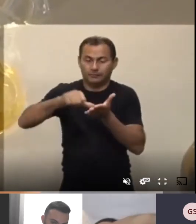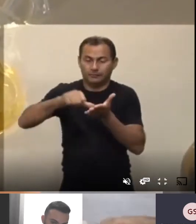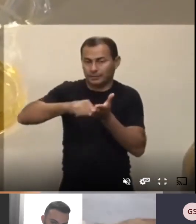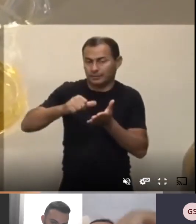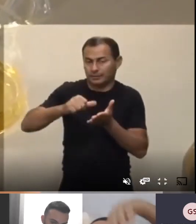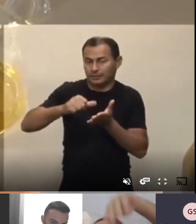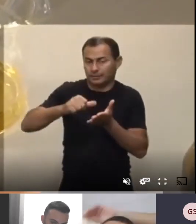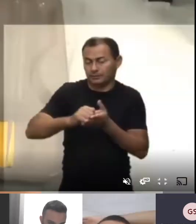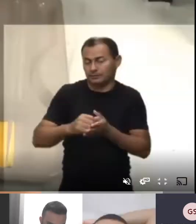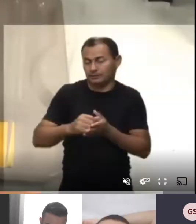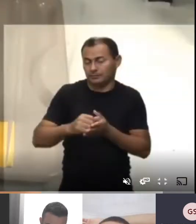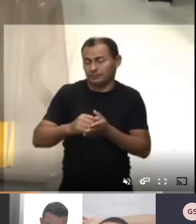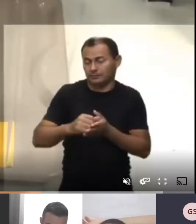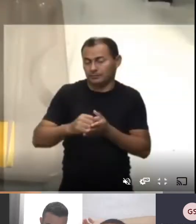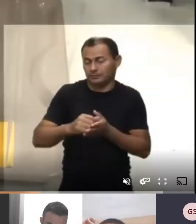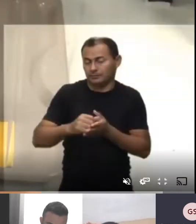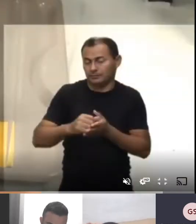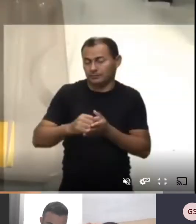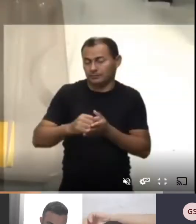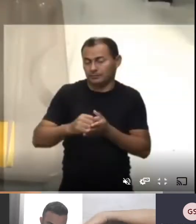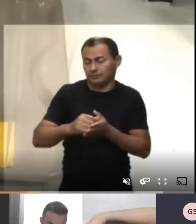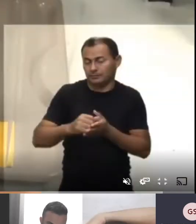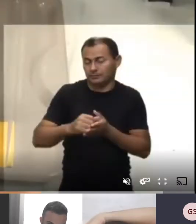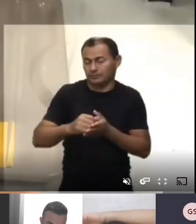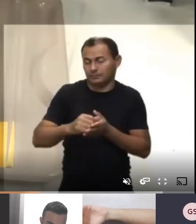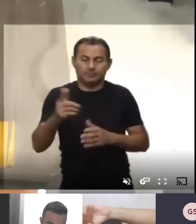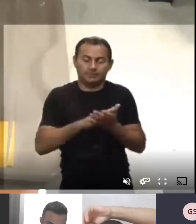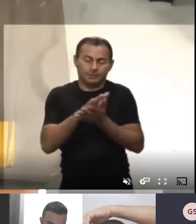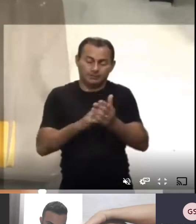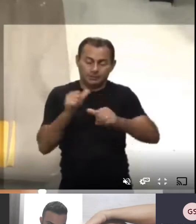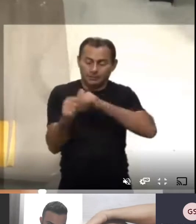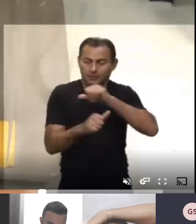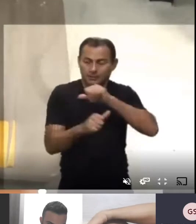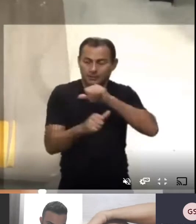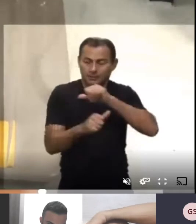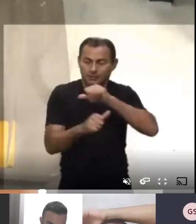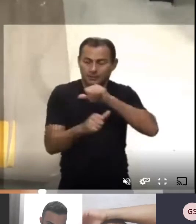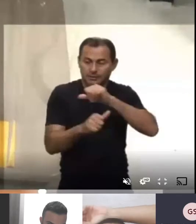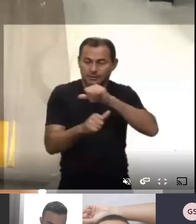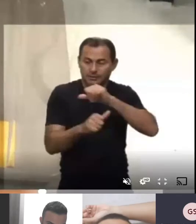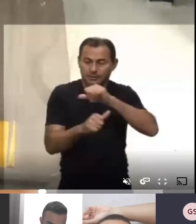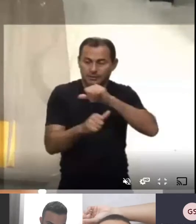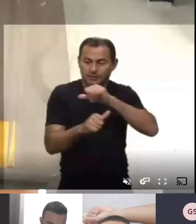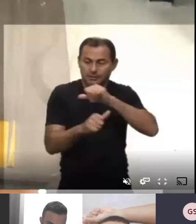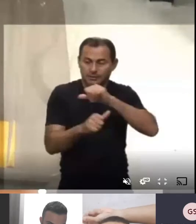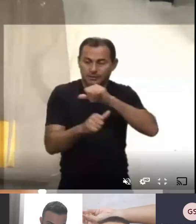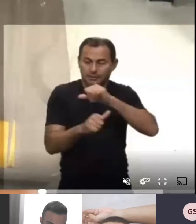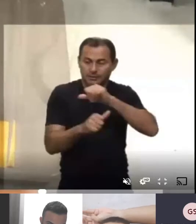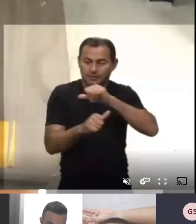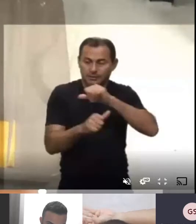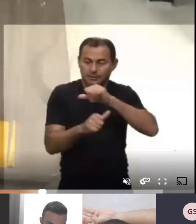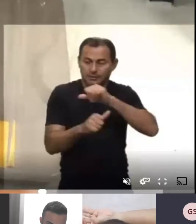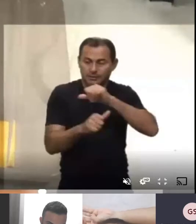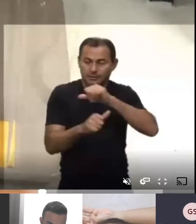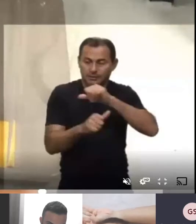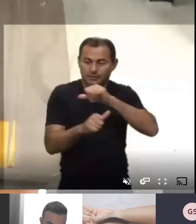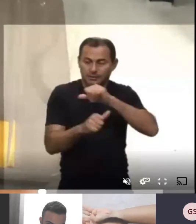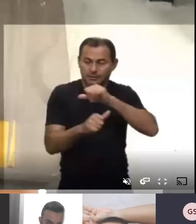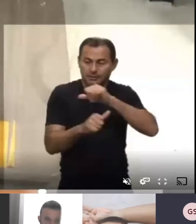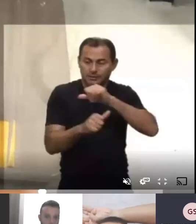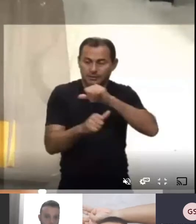tampão, certo? Manter o pH. Agora, a gente vai utilizar outra solução tampão. Essa primeira